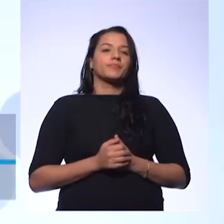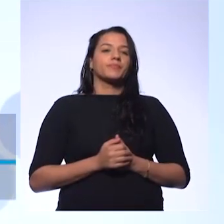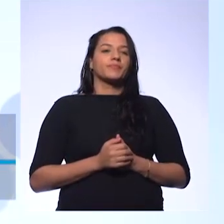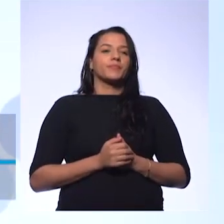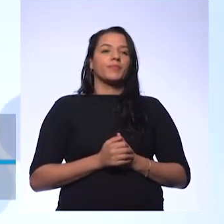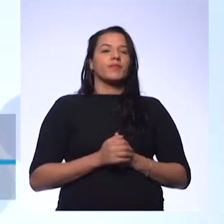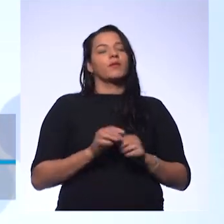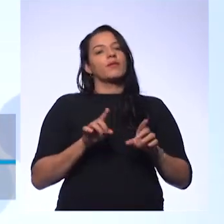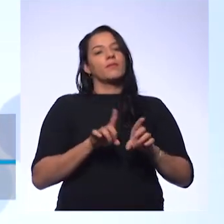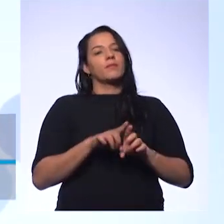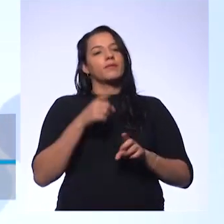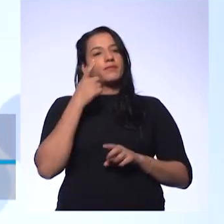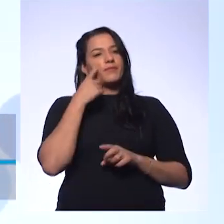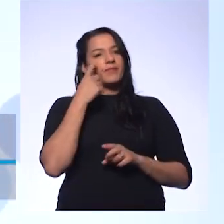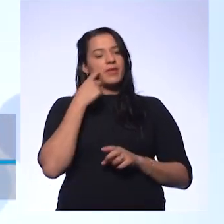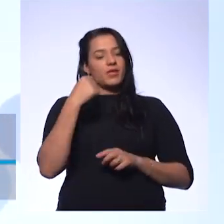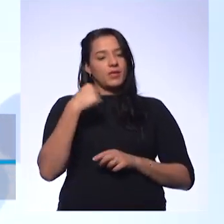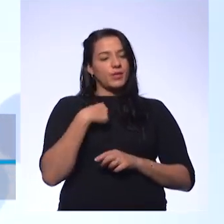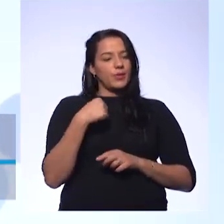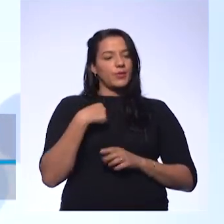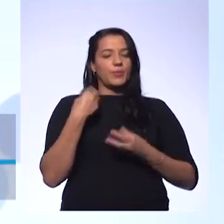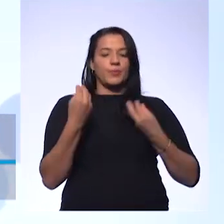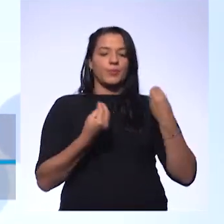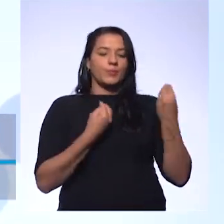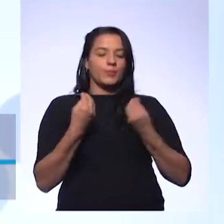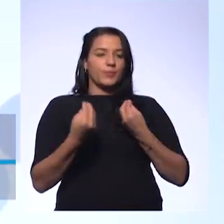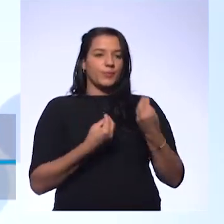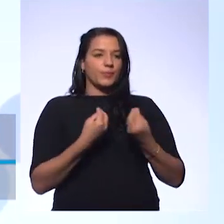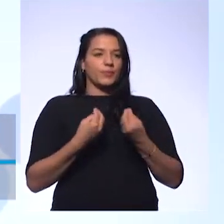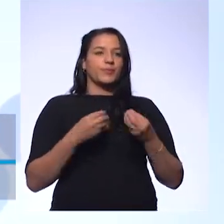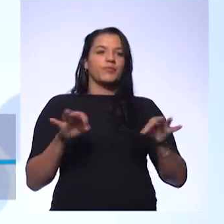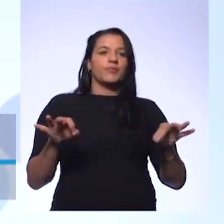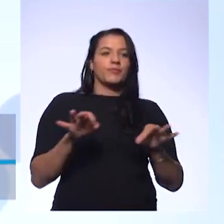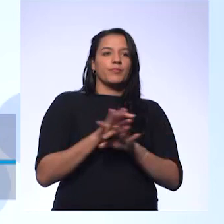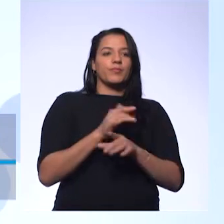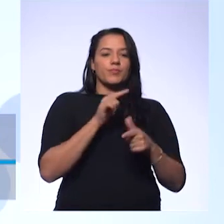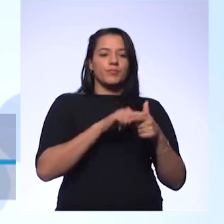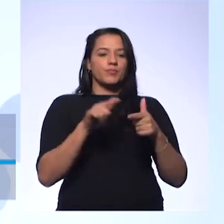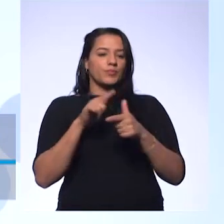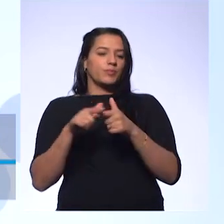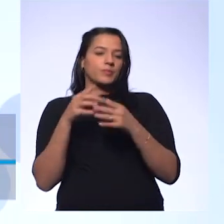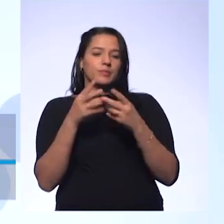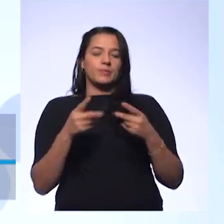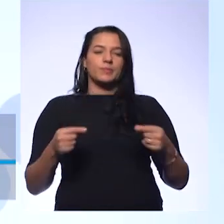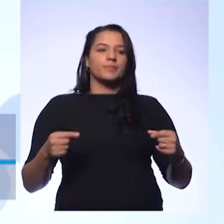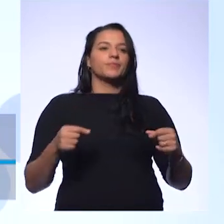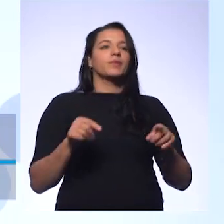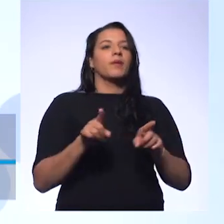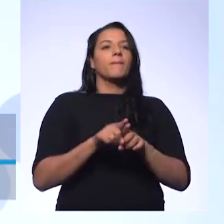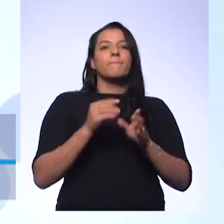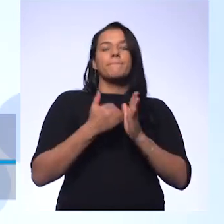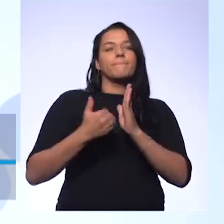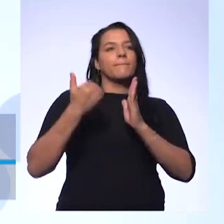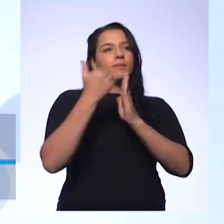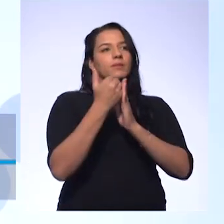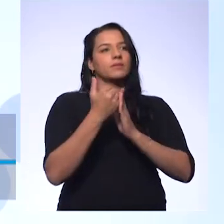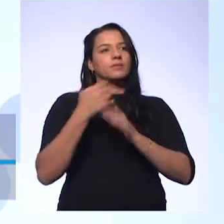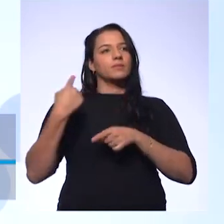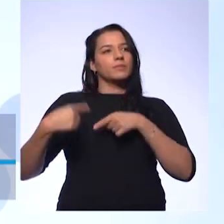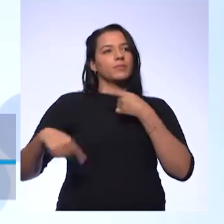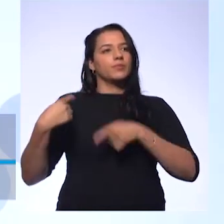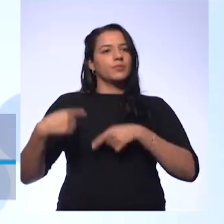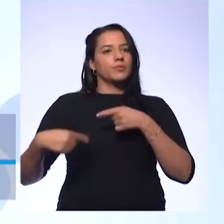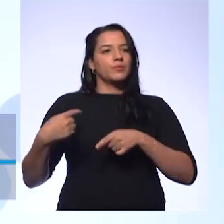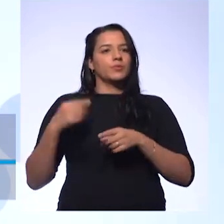em mim a solução, eu, Getúlio Vargas, né? A solução para esses problemas. Então, é mais uma intenção política de colocar